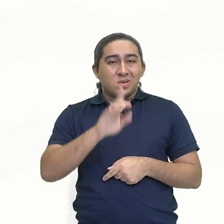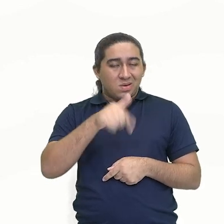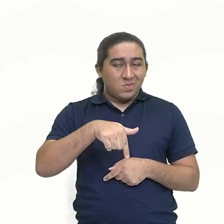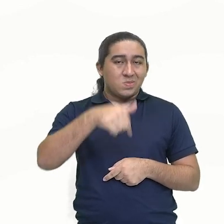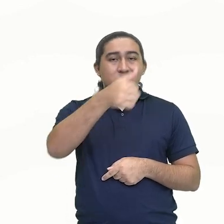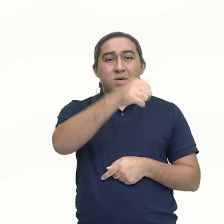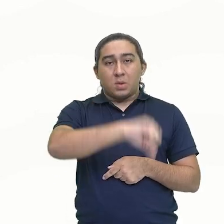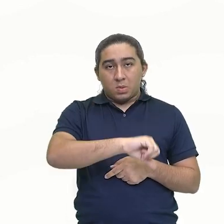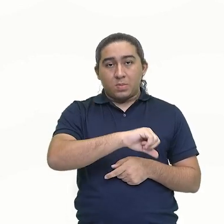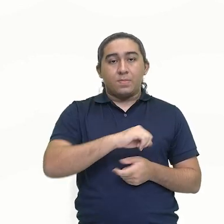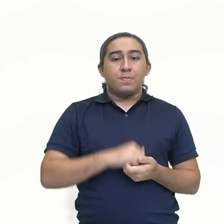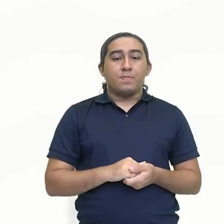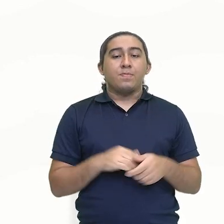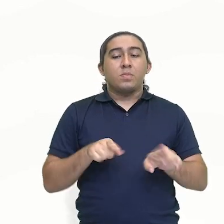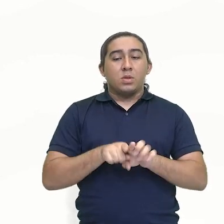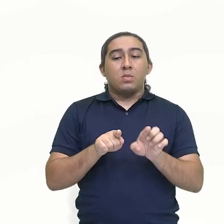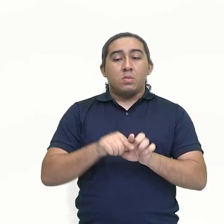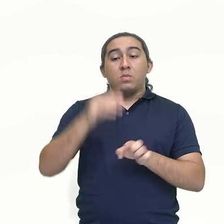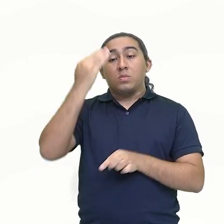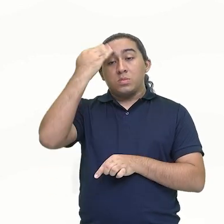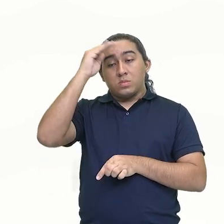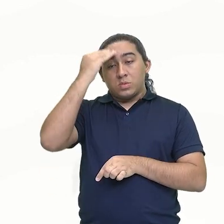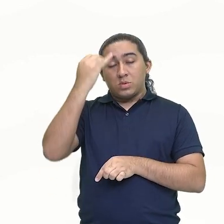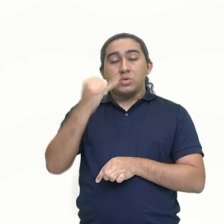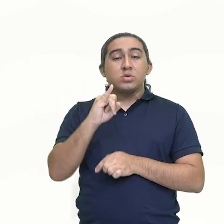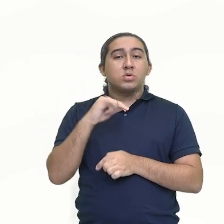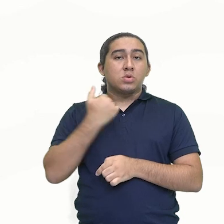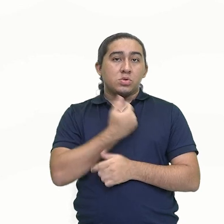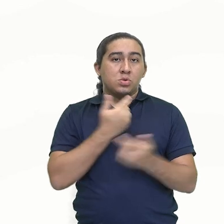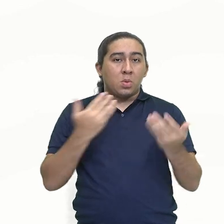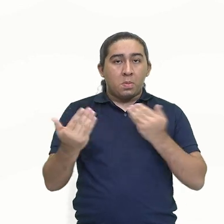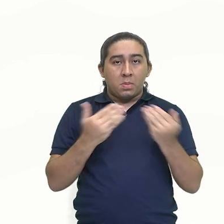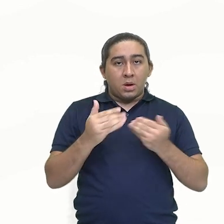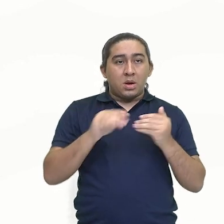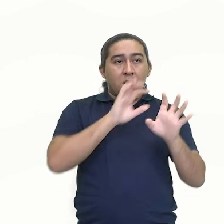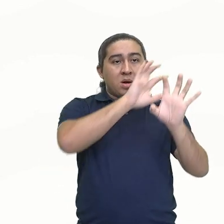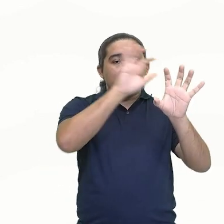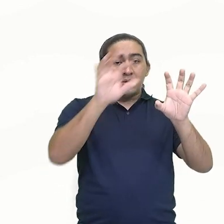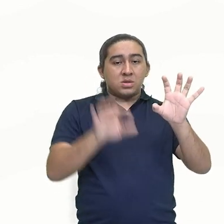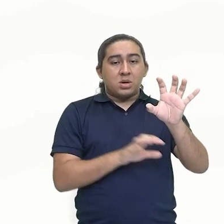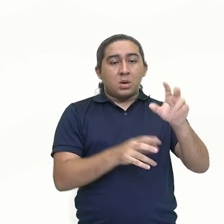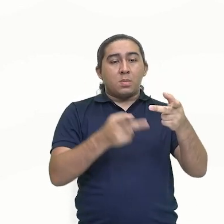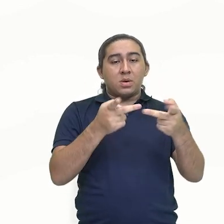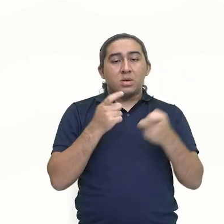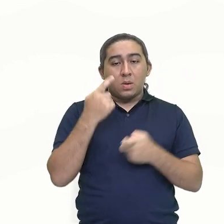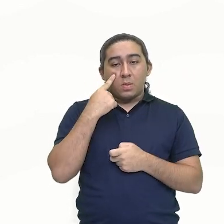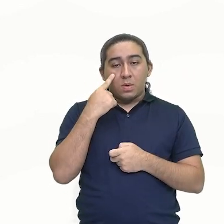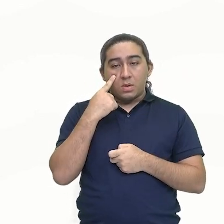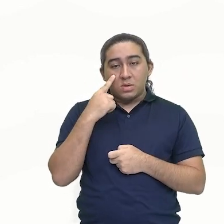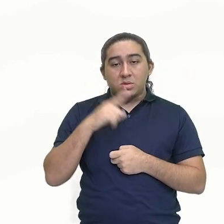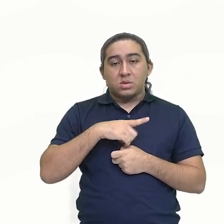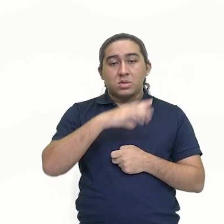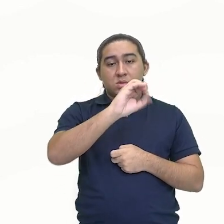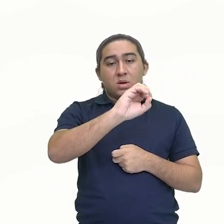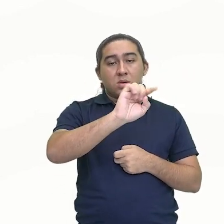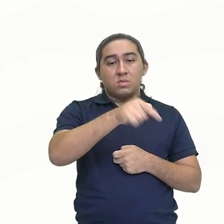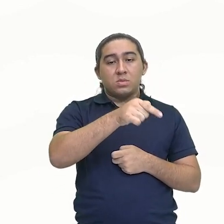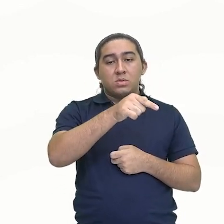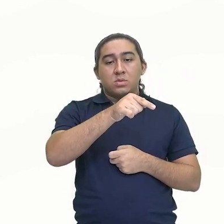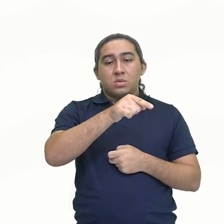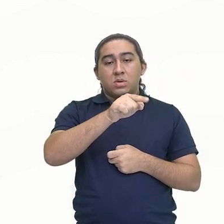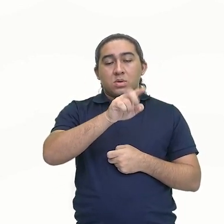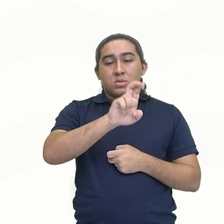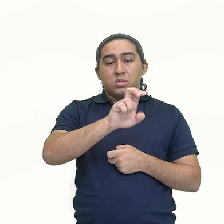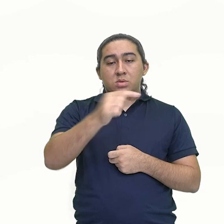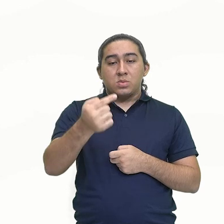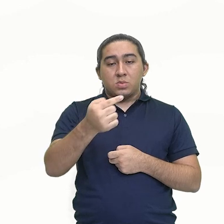aqui. E, mais uma vez, quando a gente compara as regiões do Brasil, a gente vê que a região Centro-Oeste está com 0,51, né, abaixo